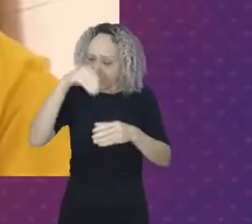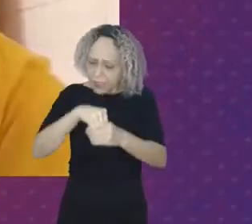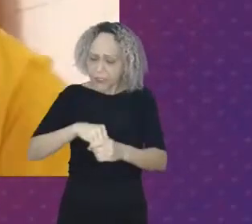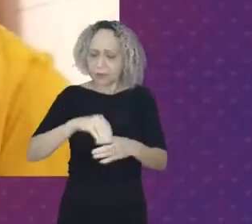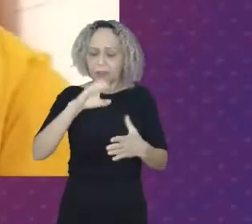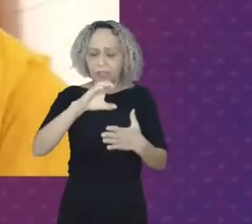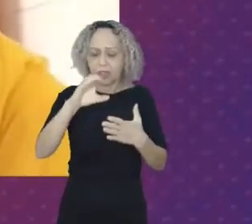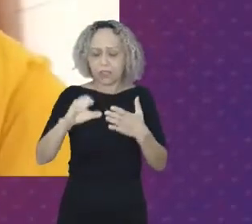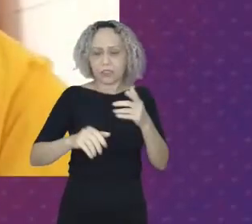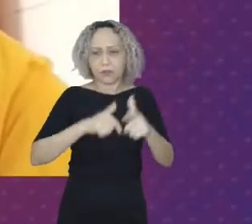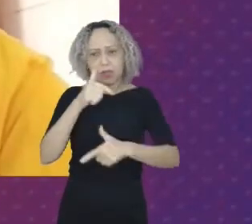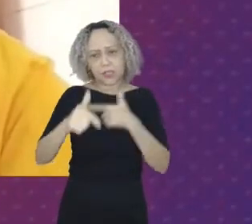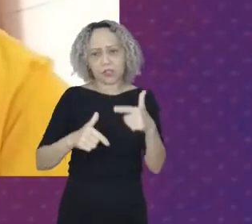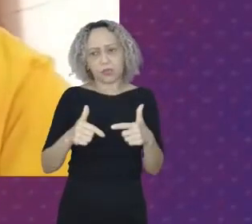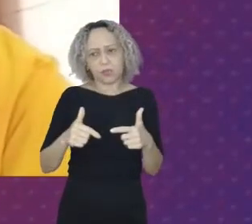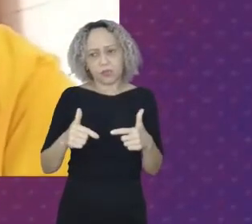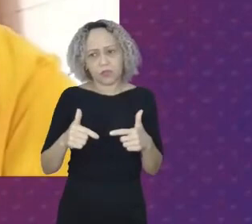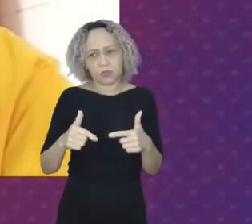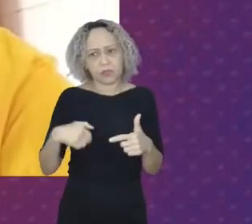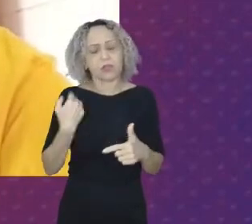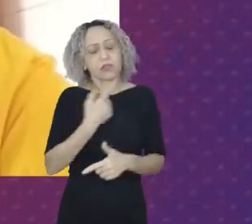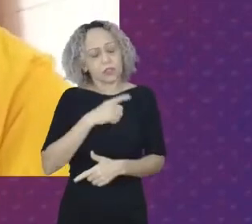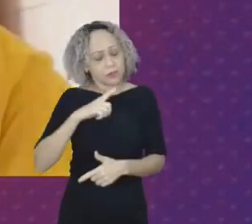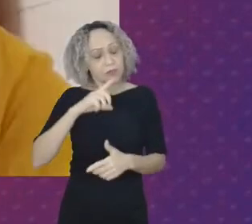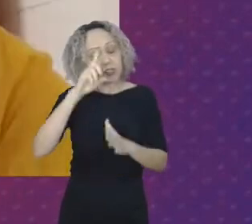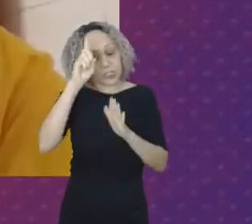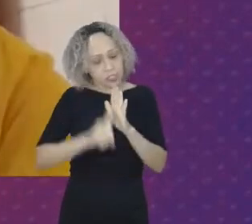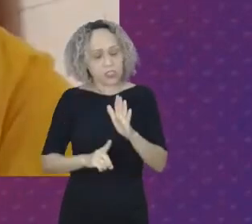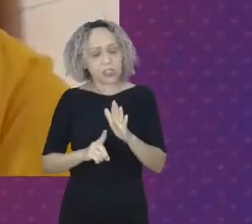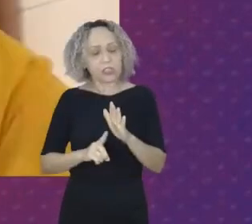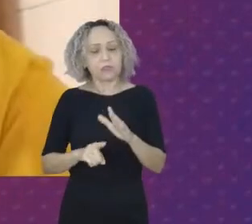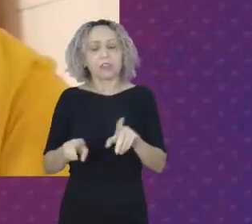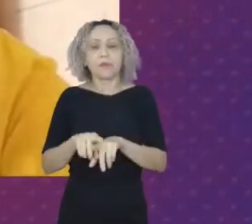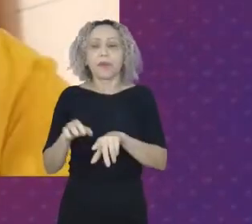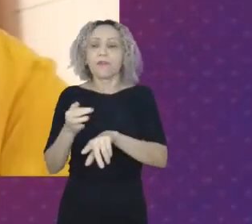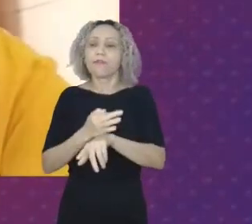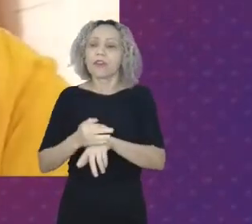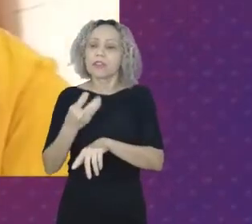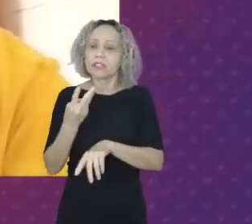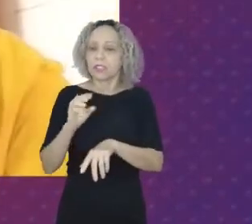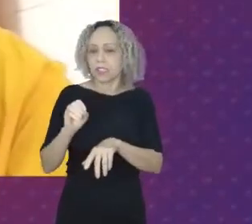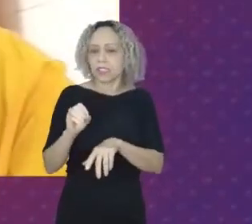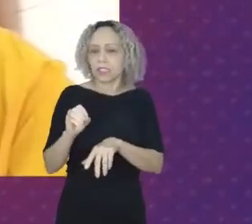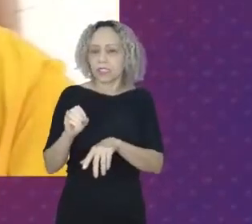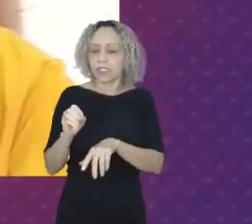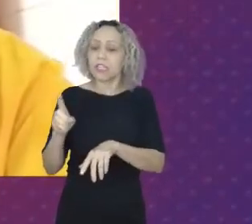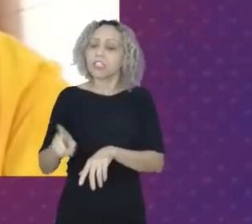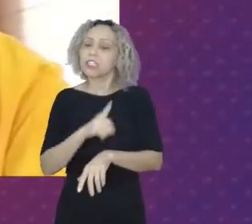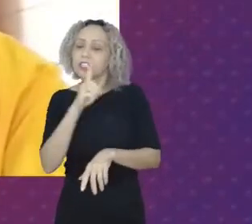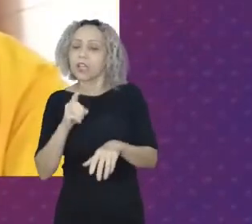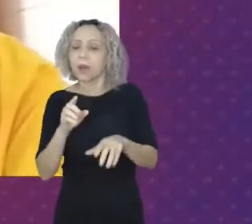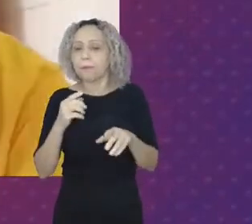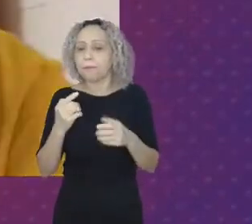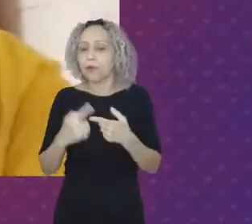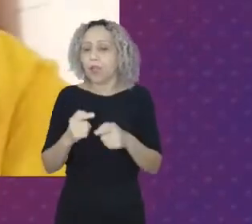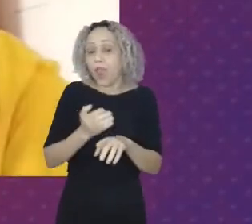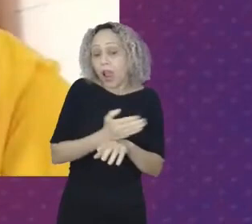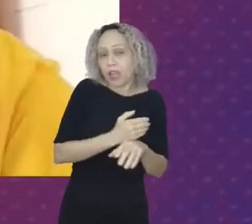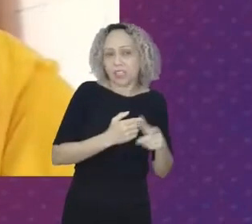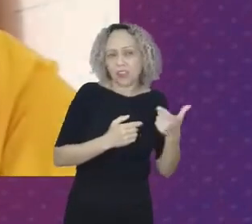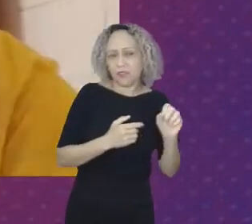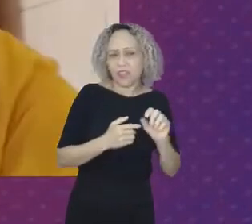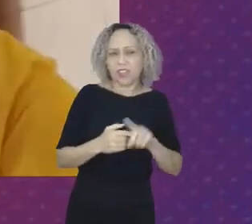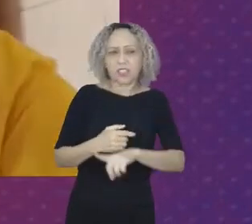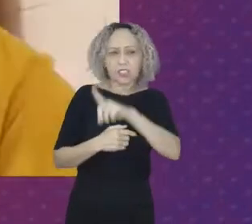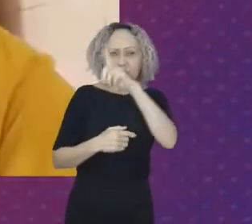gente tinha direito aos feriados. E as férias de 30 dias, que até então era 20 dias. Então, as férias passou a ser de 30 dias